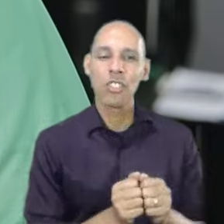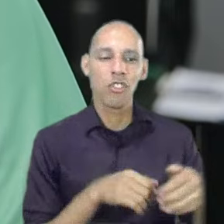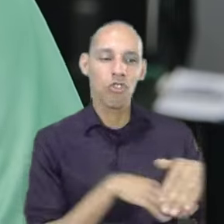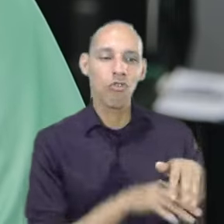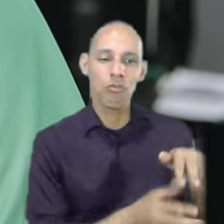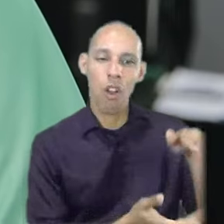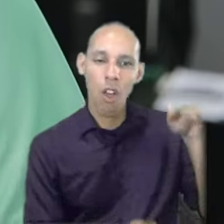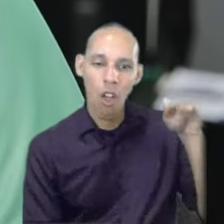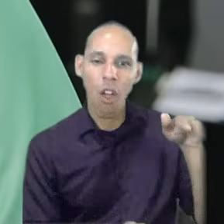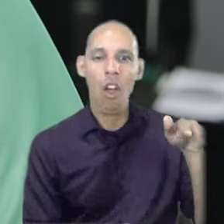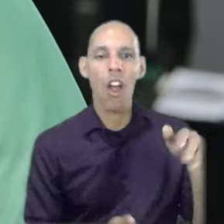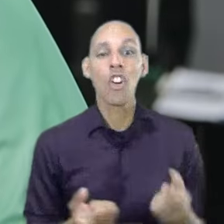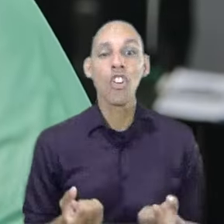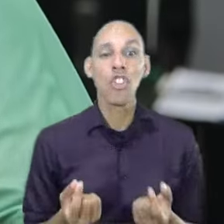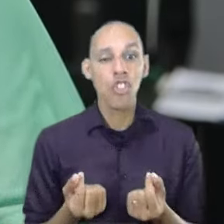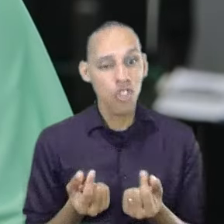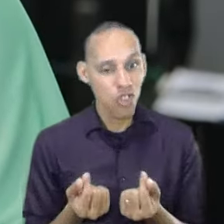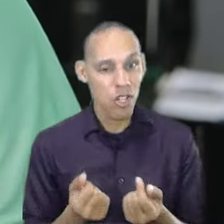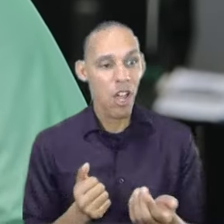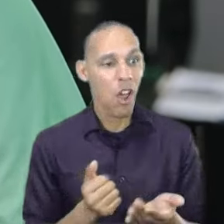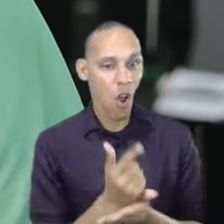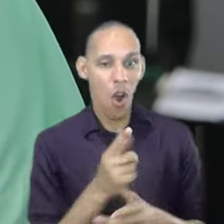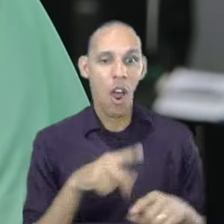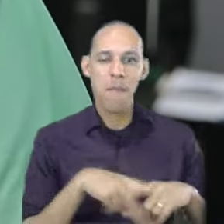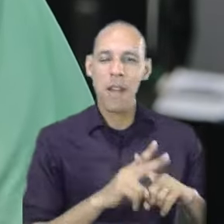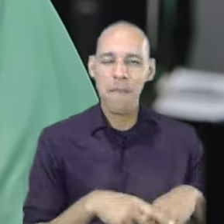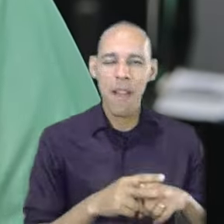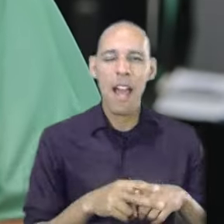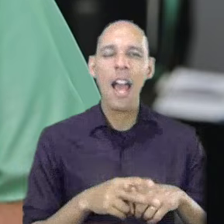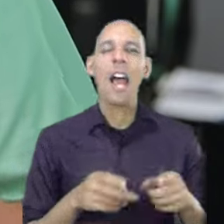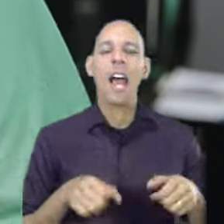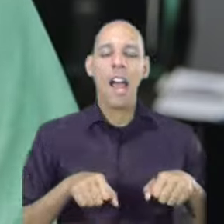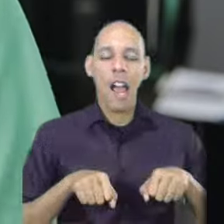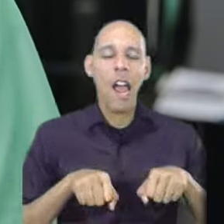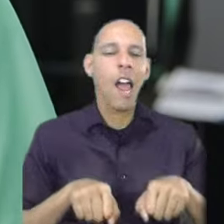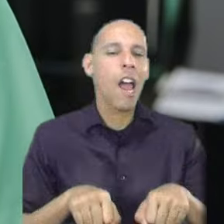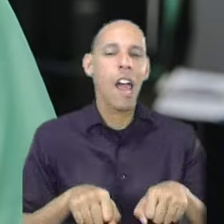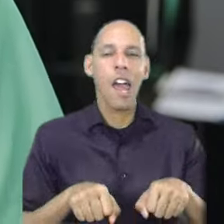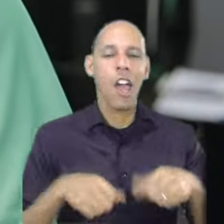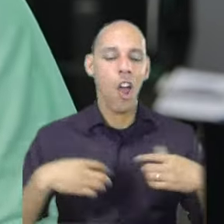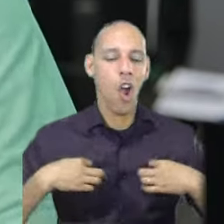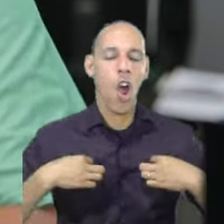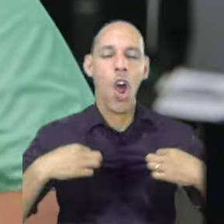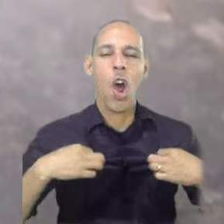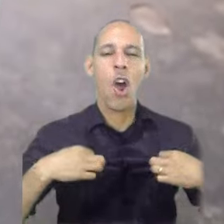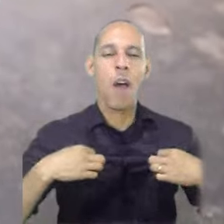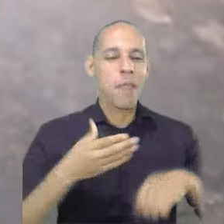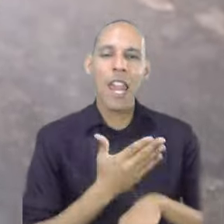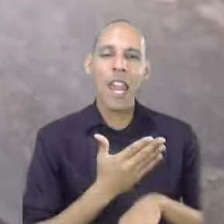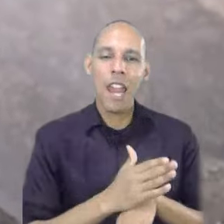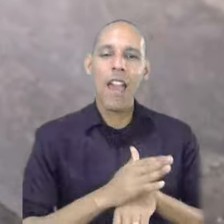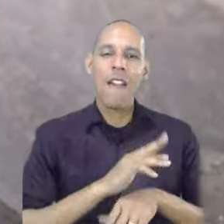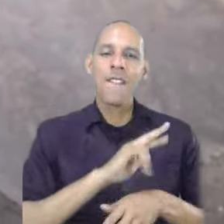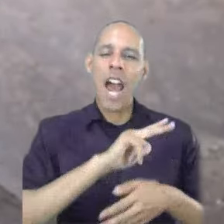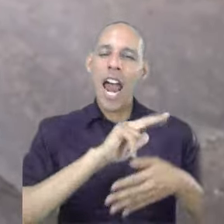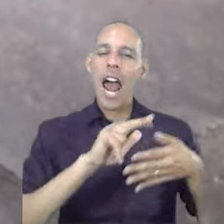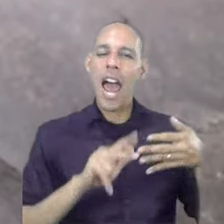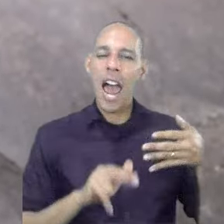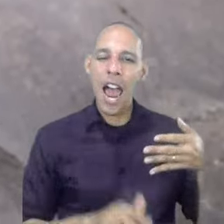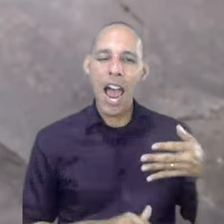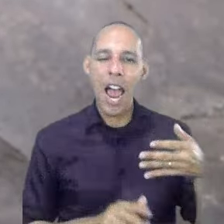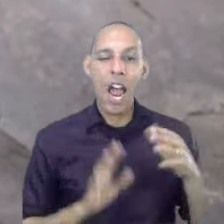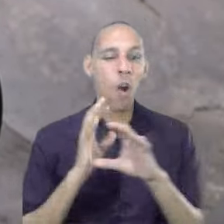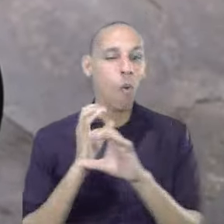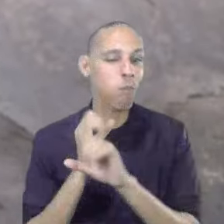os equipamentos que têm que ser comprados, carrinho, uniforme, etc. Mais o treinamento, né, todo esse pacote